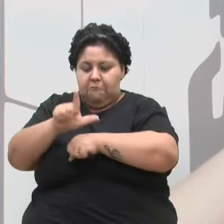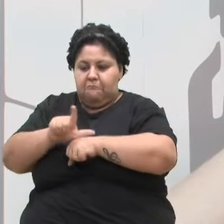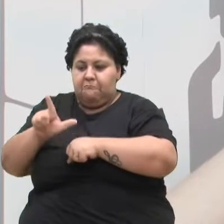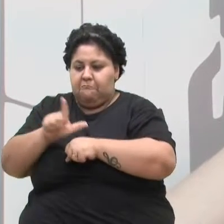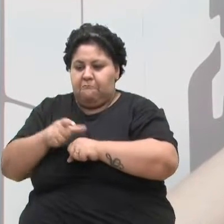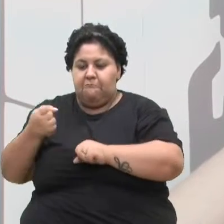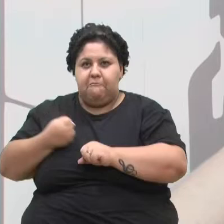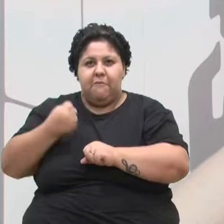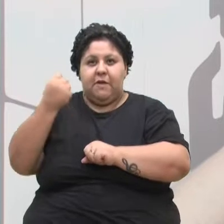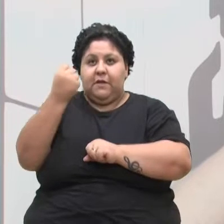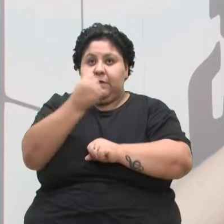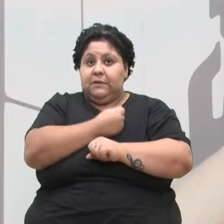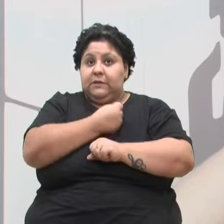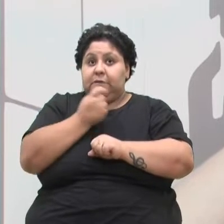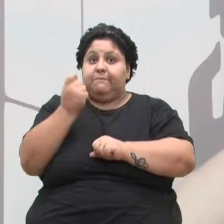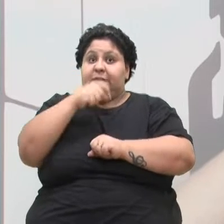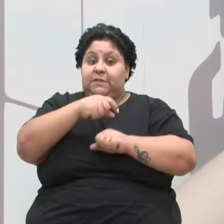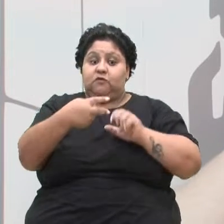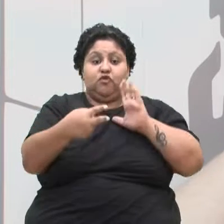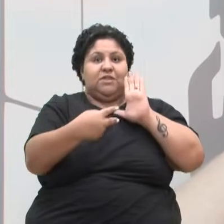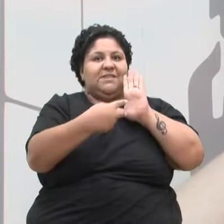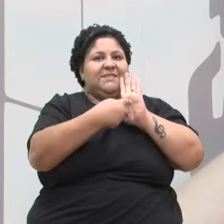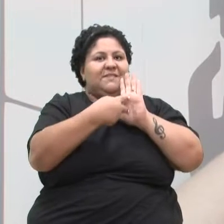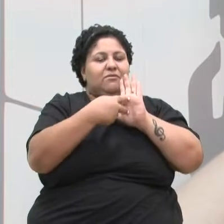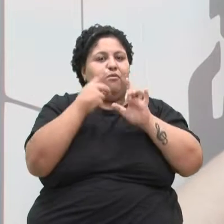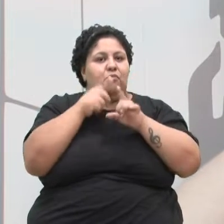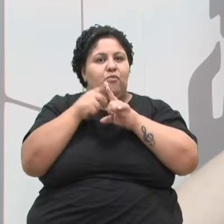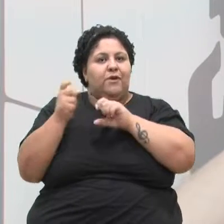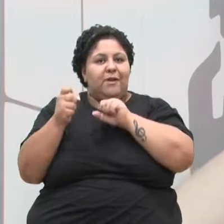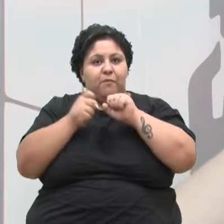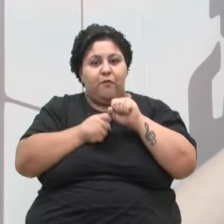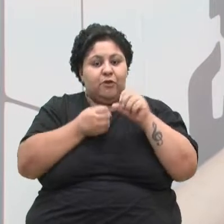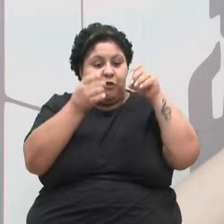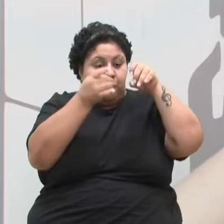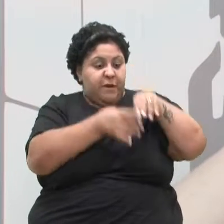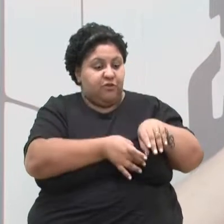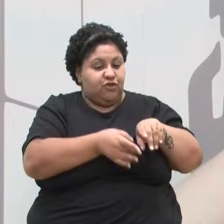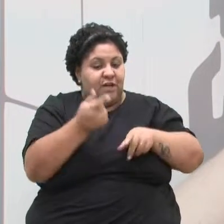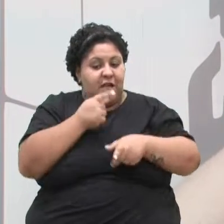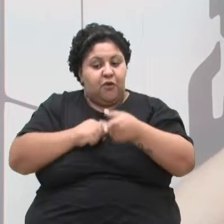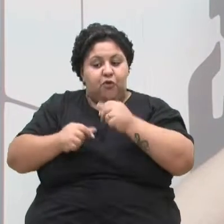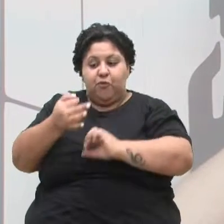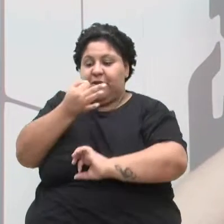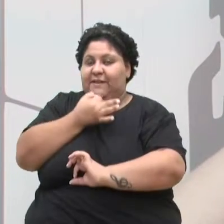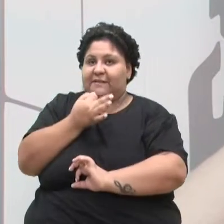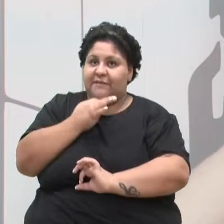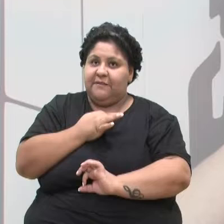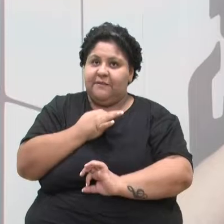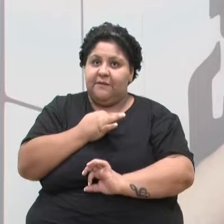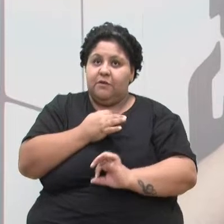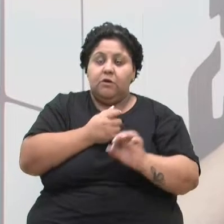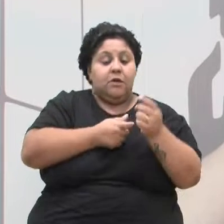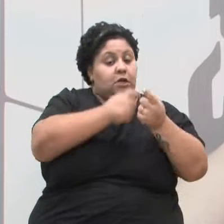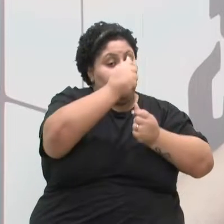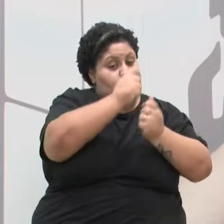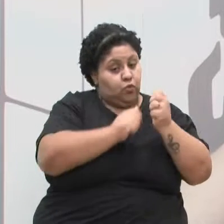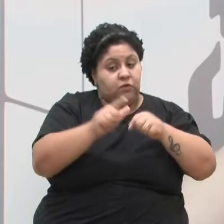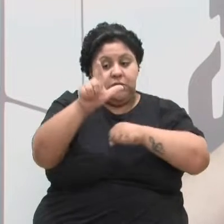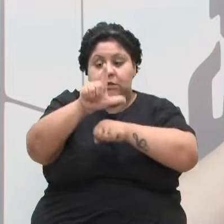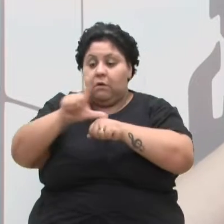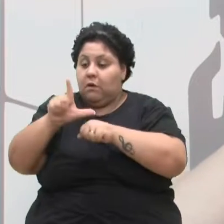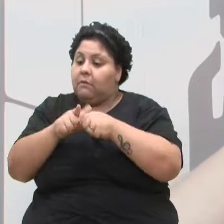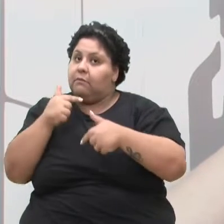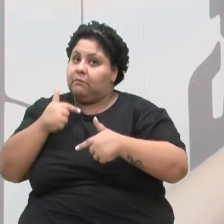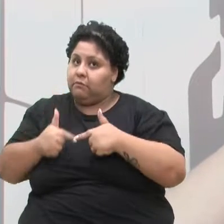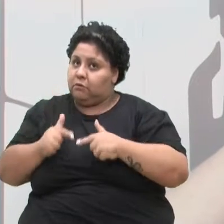muito sinalizadores de uma possível tendência para a nossa economia de Caxias do Sul, sempre falando de indústria, comércio e serviços,